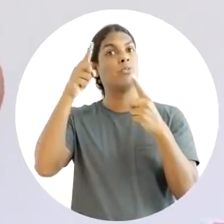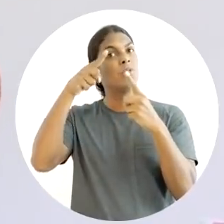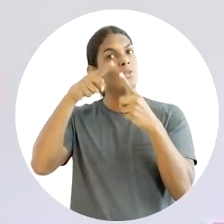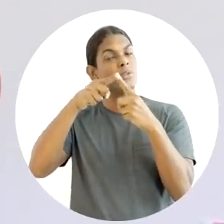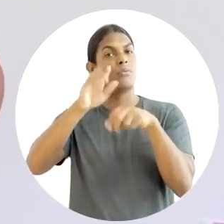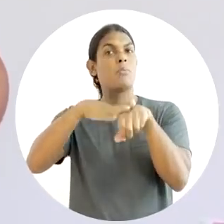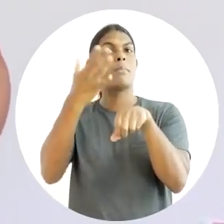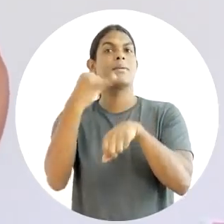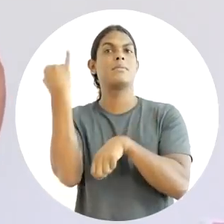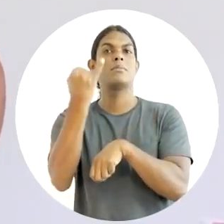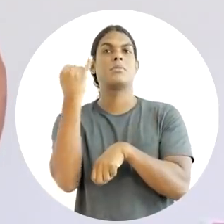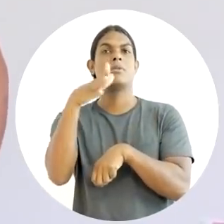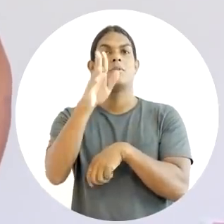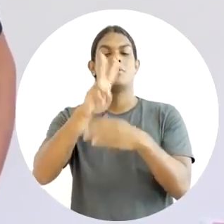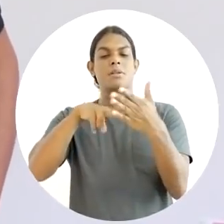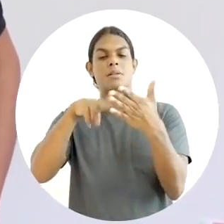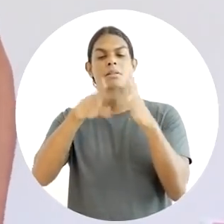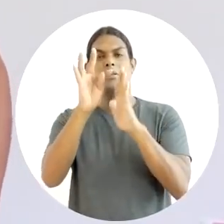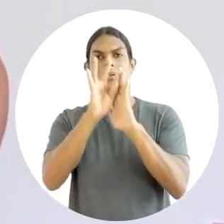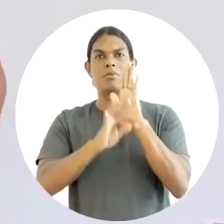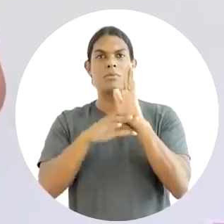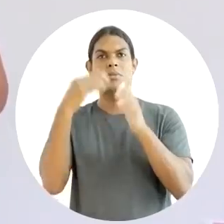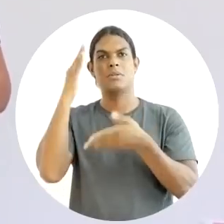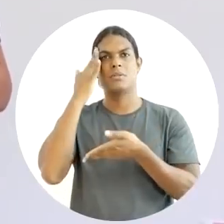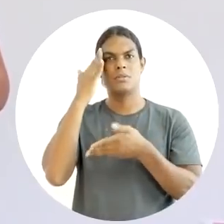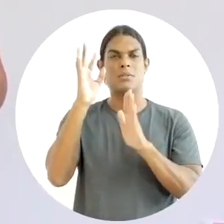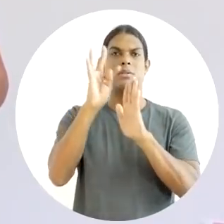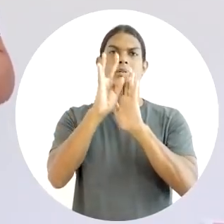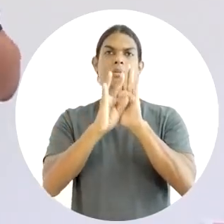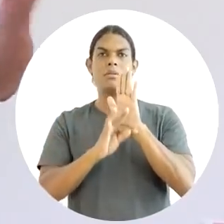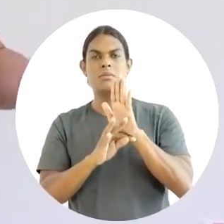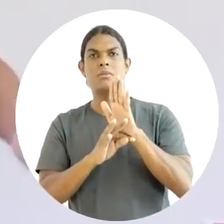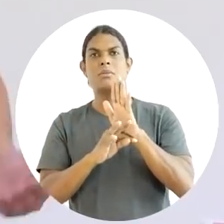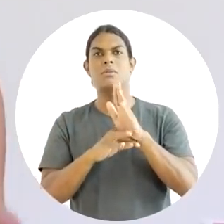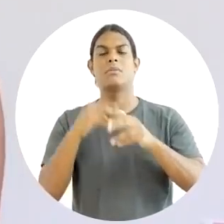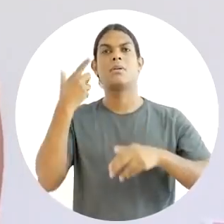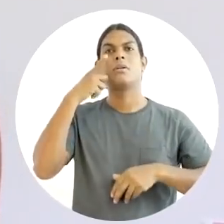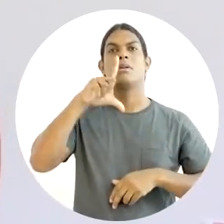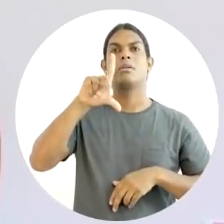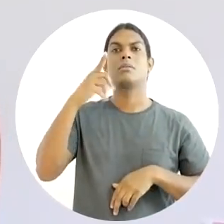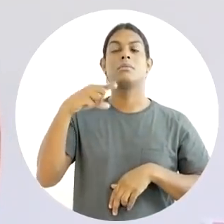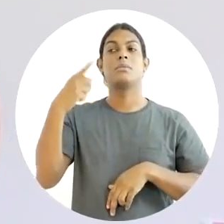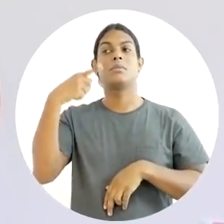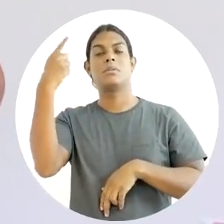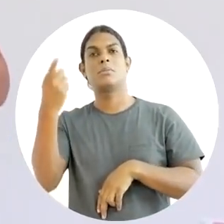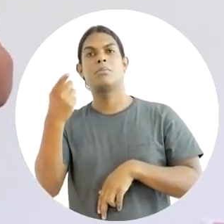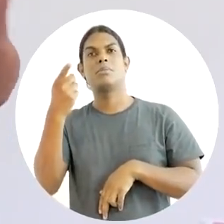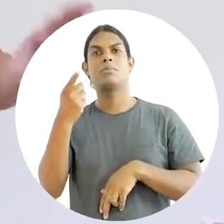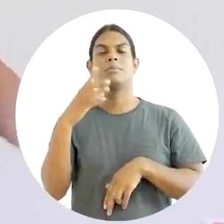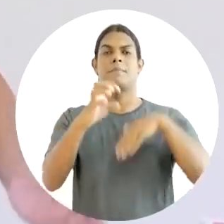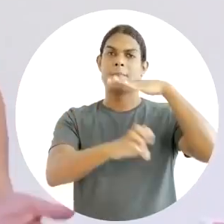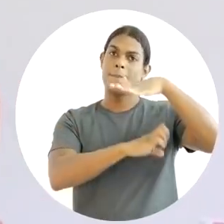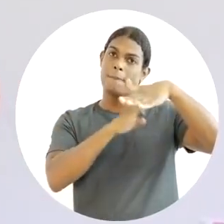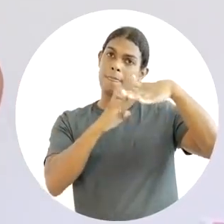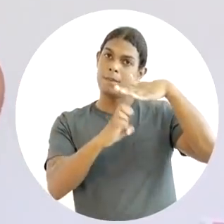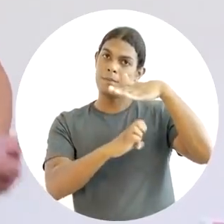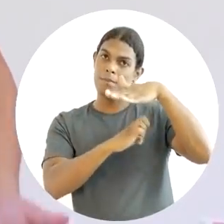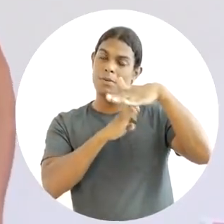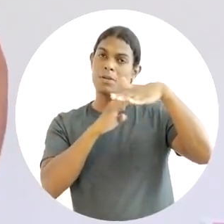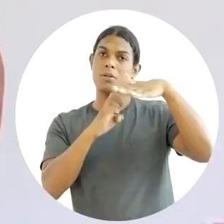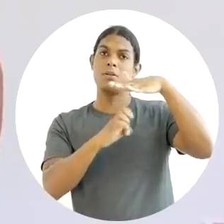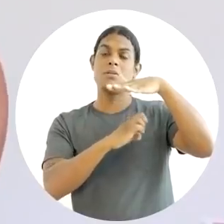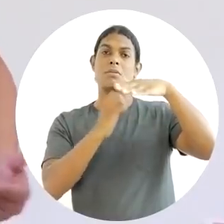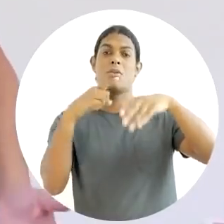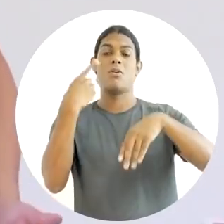e entender esse texto, compreender o texto, para poder, mais tarde, numa empresa,